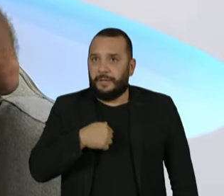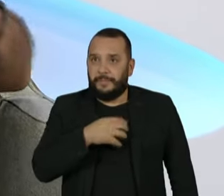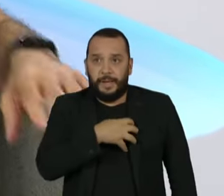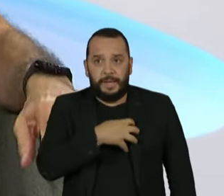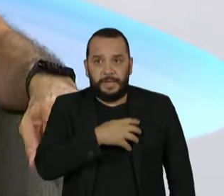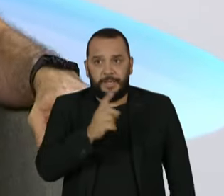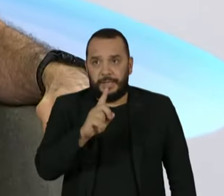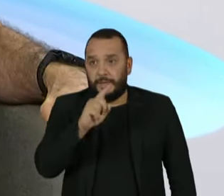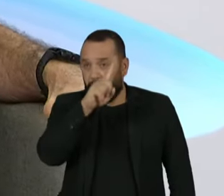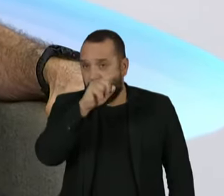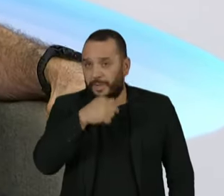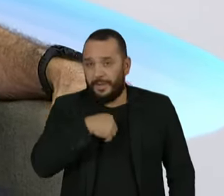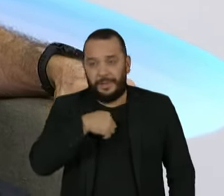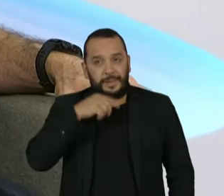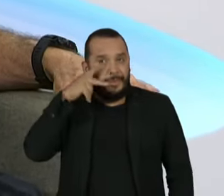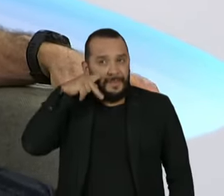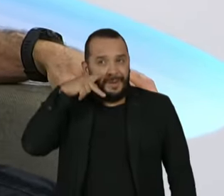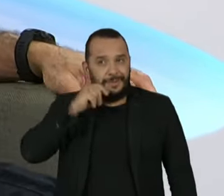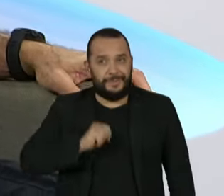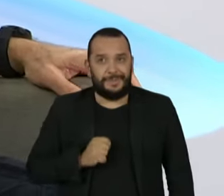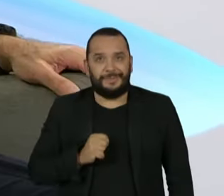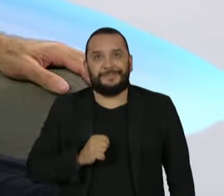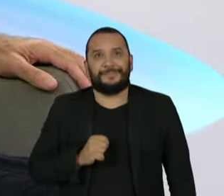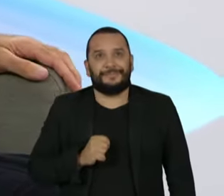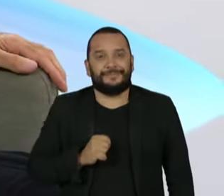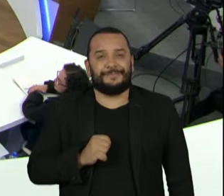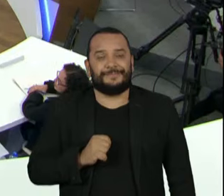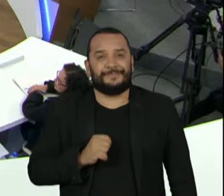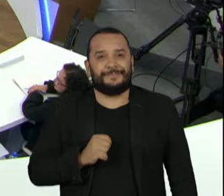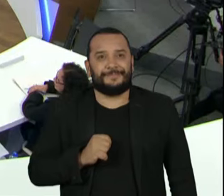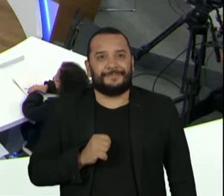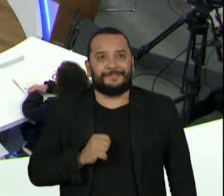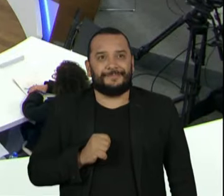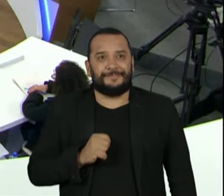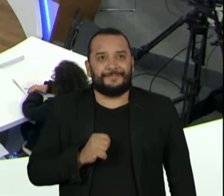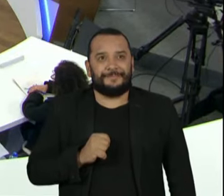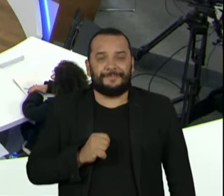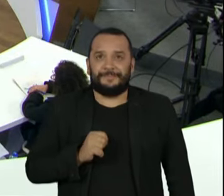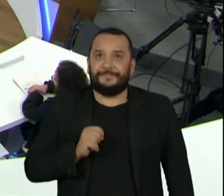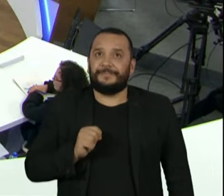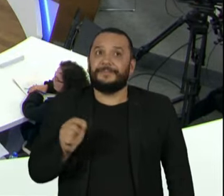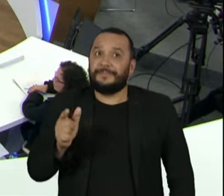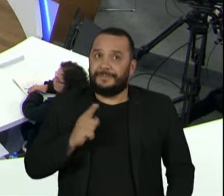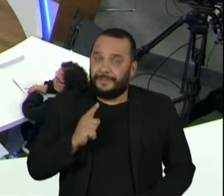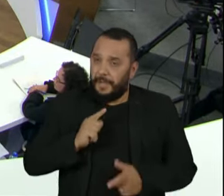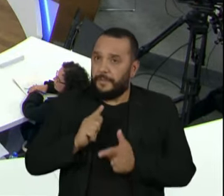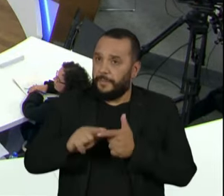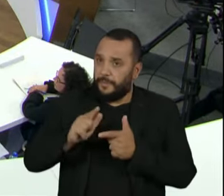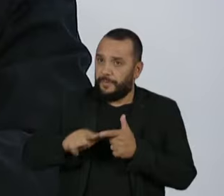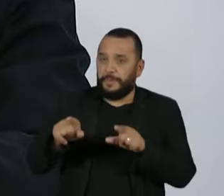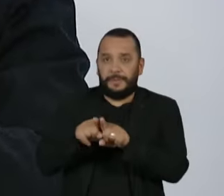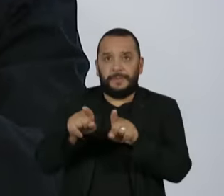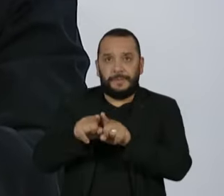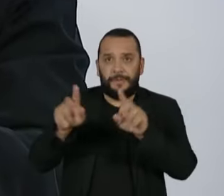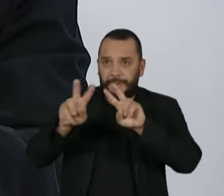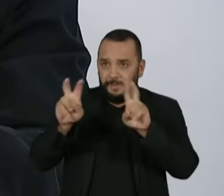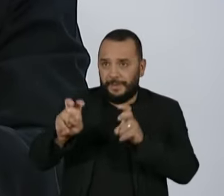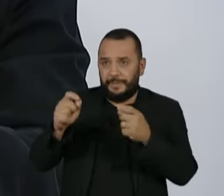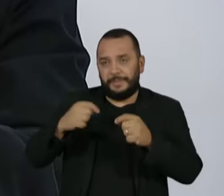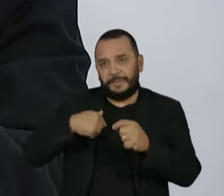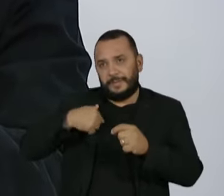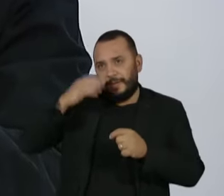da Paraíba agora com esse tanto de problema com esse tanto de questão né que a gente tem que lidar